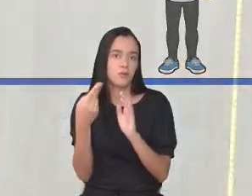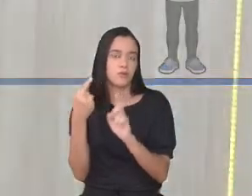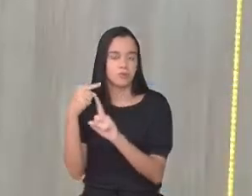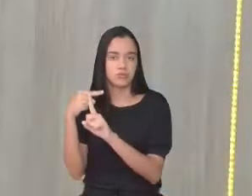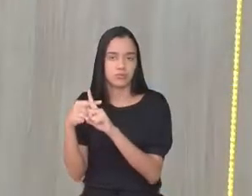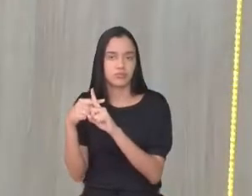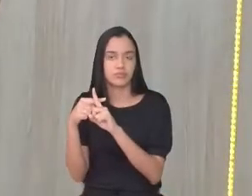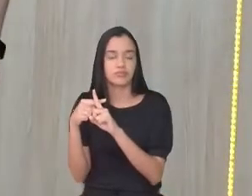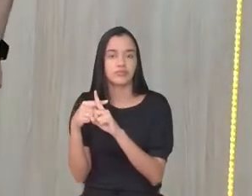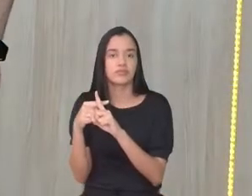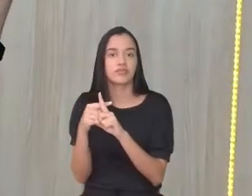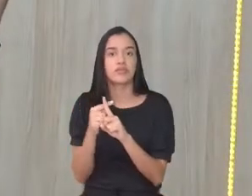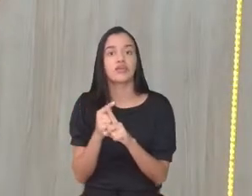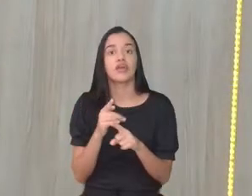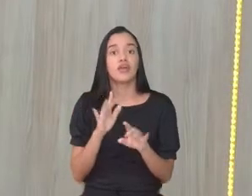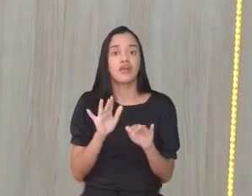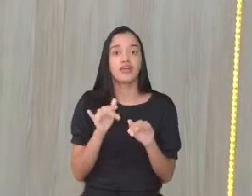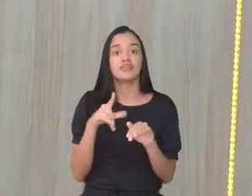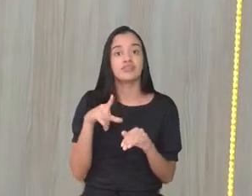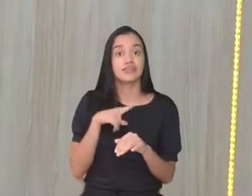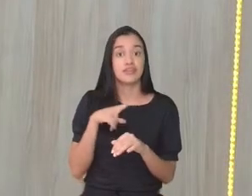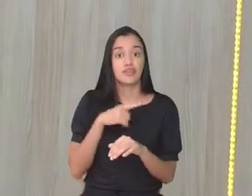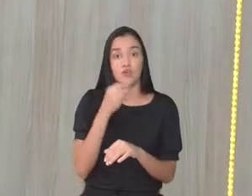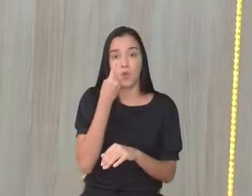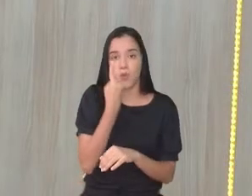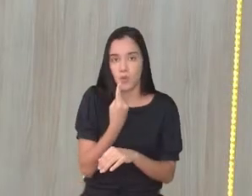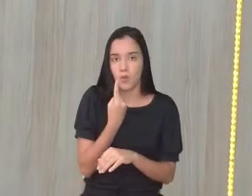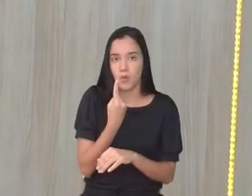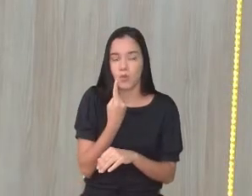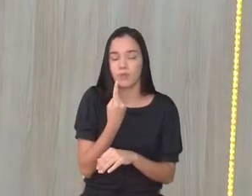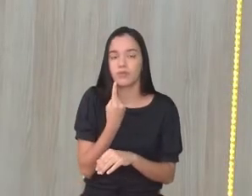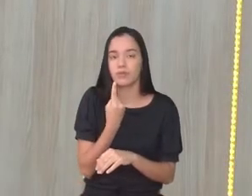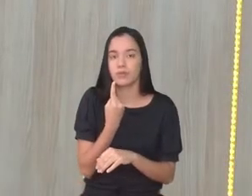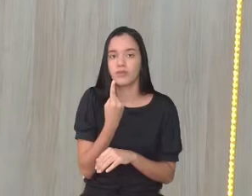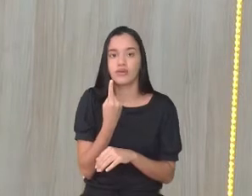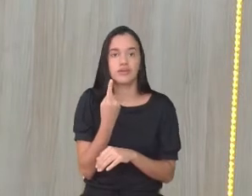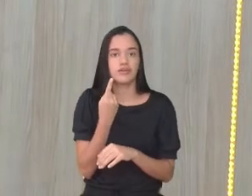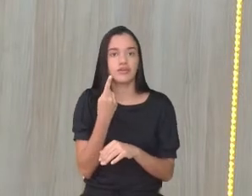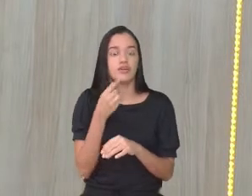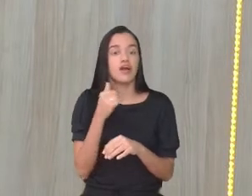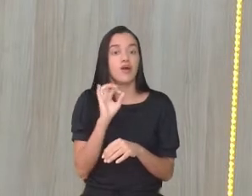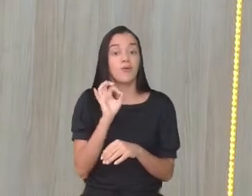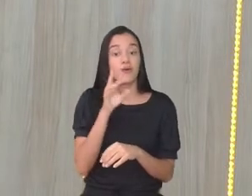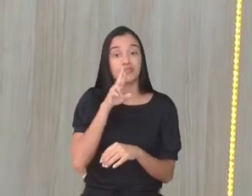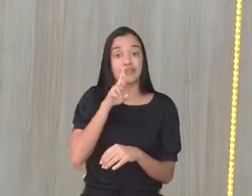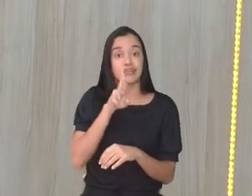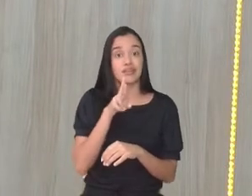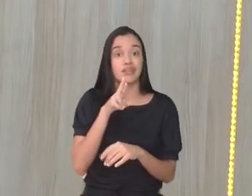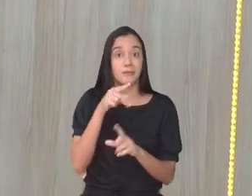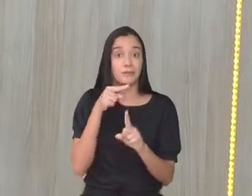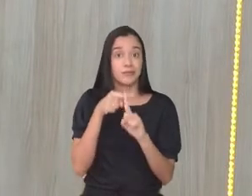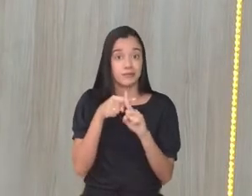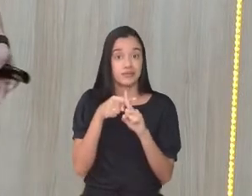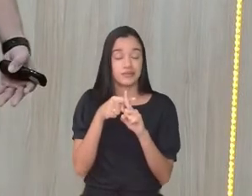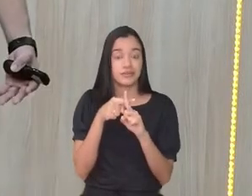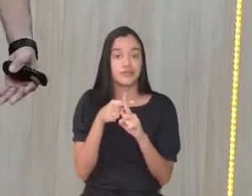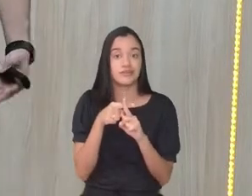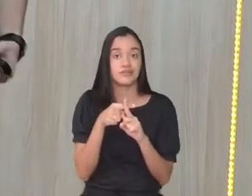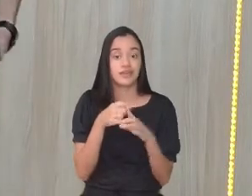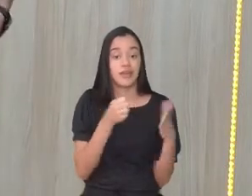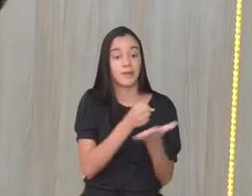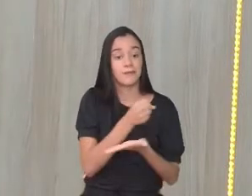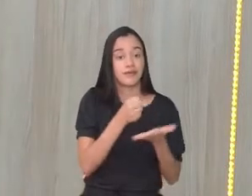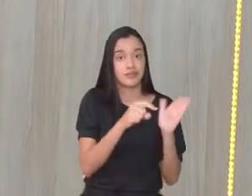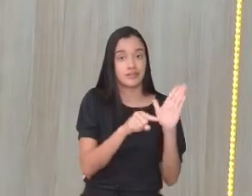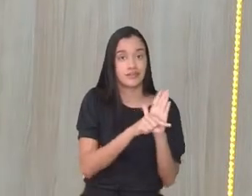Então, das 4 situações, apenas uma vai nos dar um resultado positivo, que é a base negativa